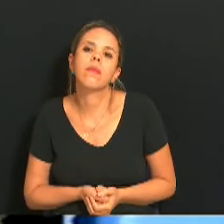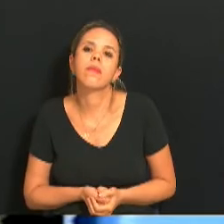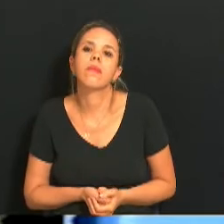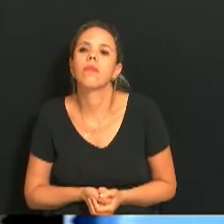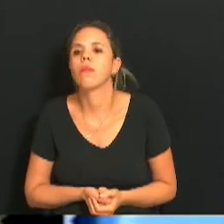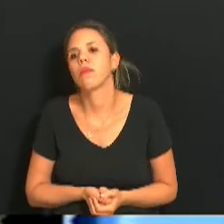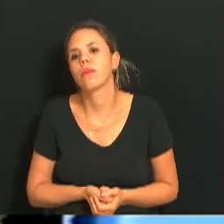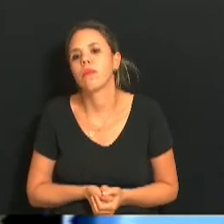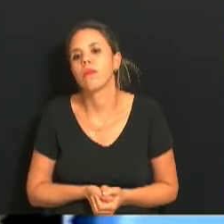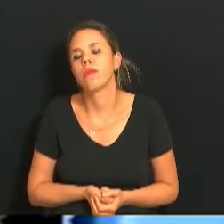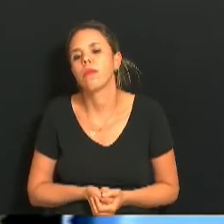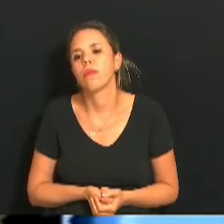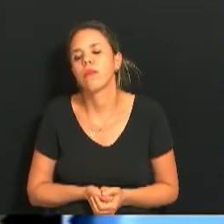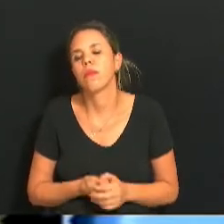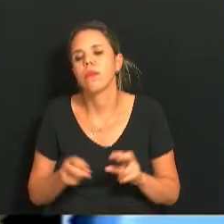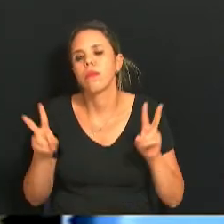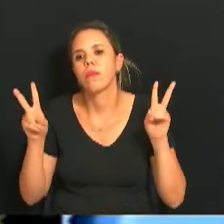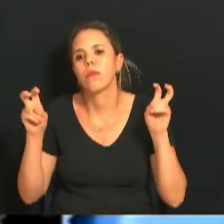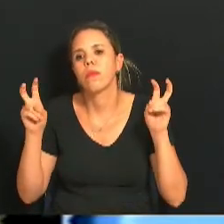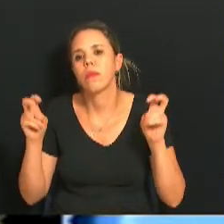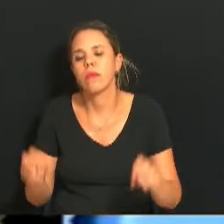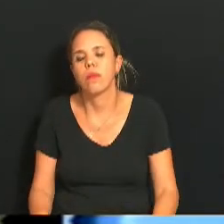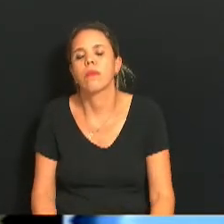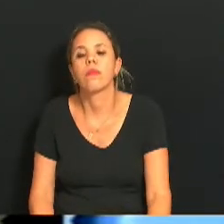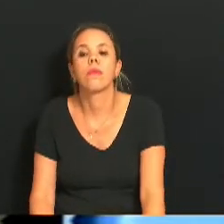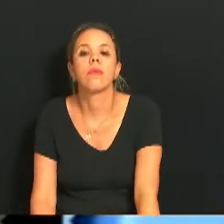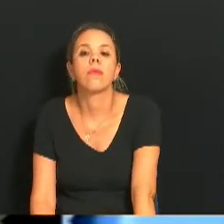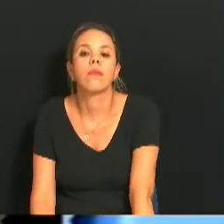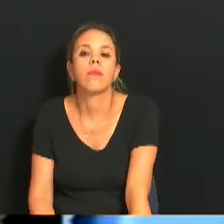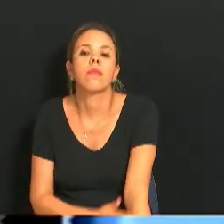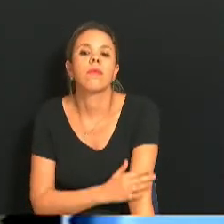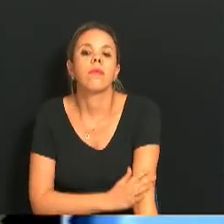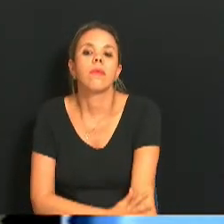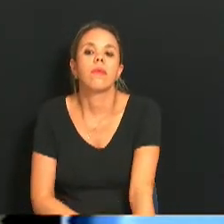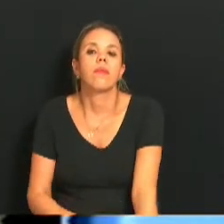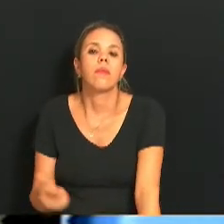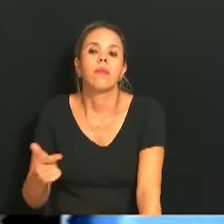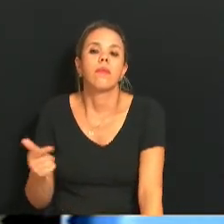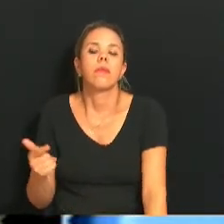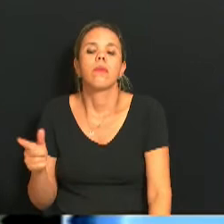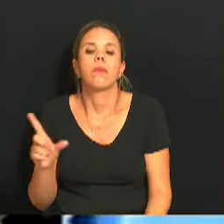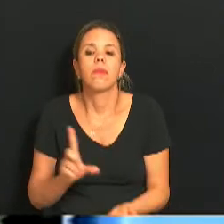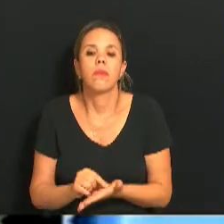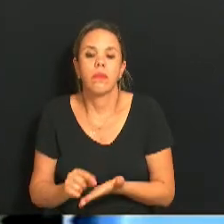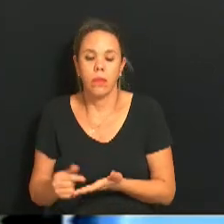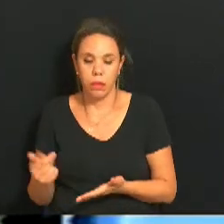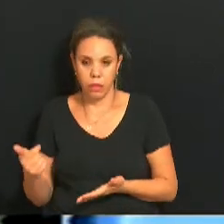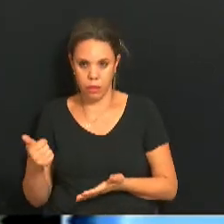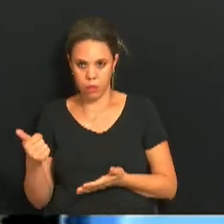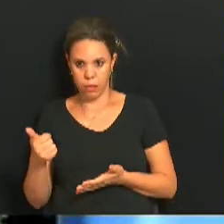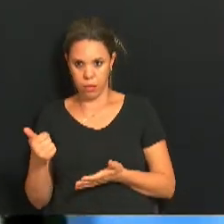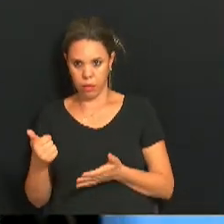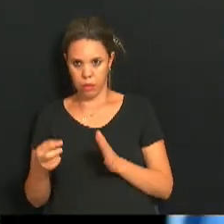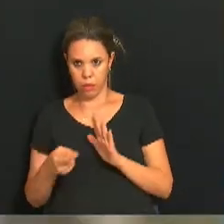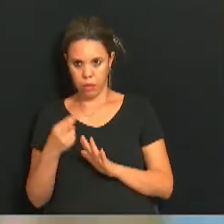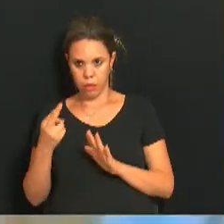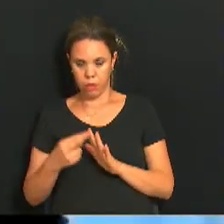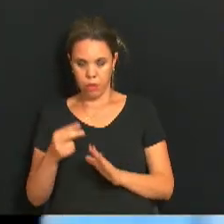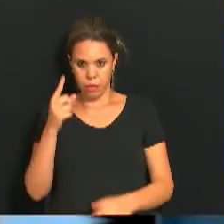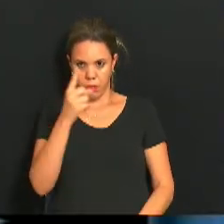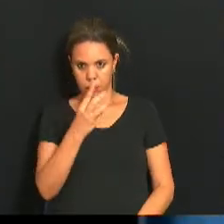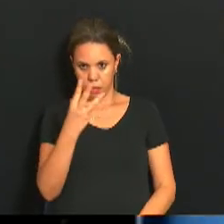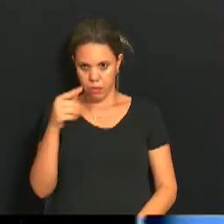é em relação à parágrafo segundo o artigo 1º da resolução